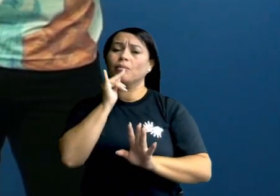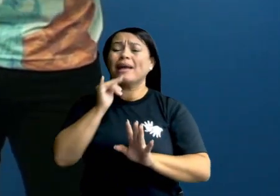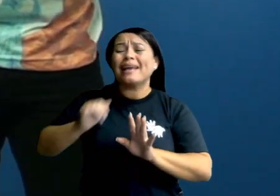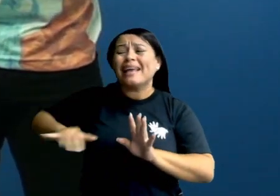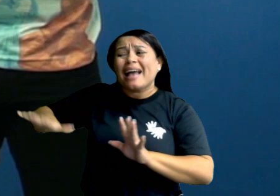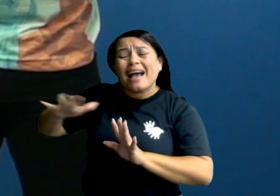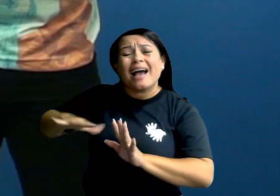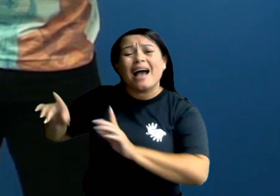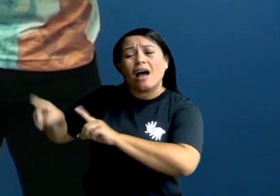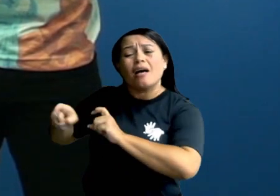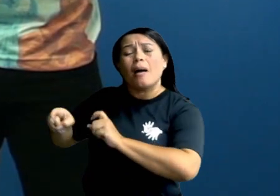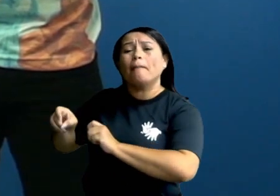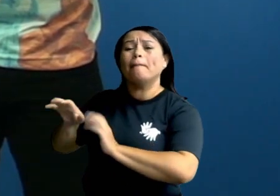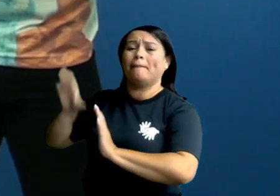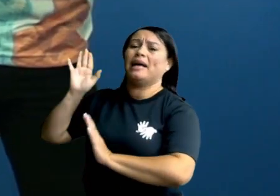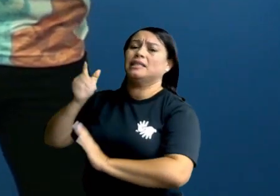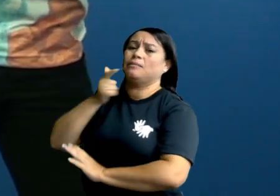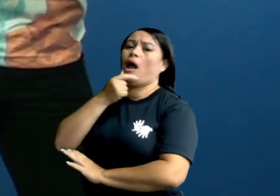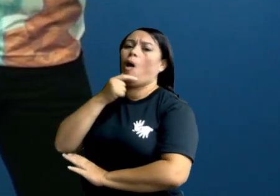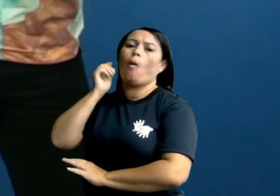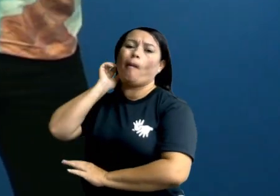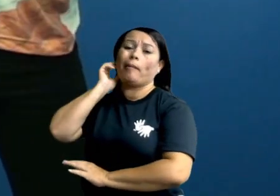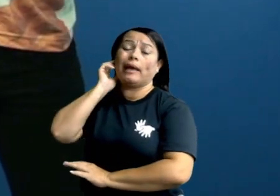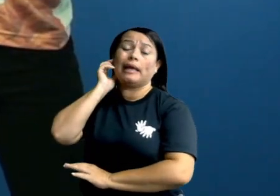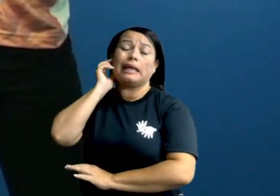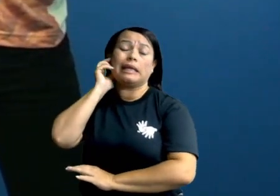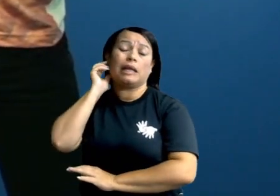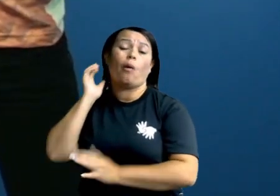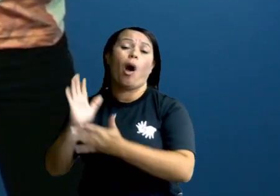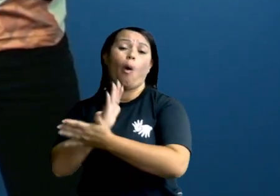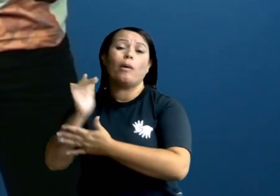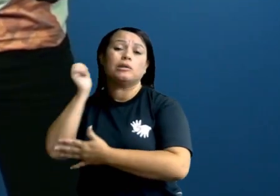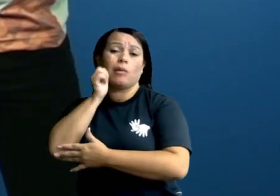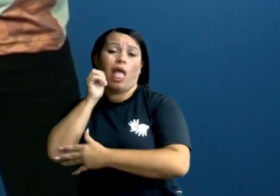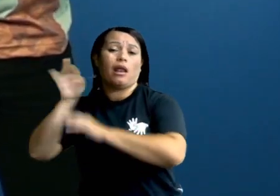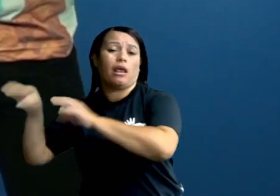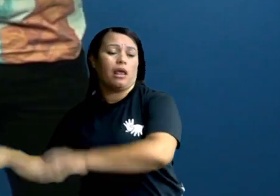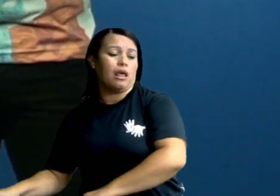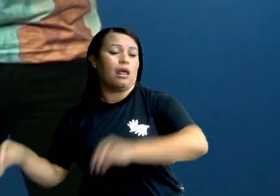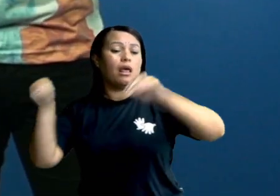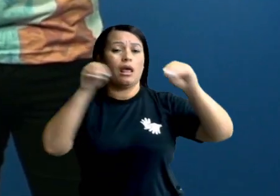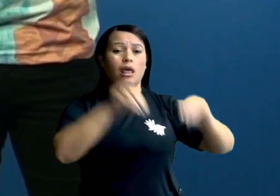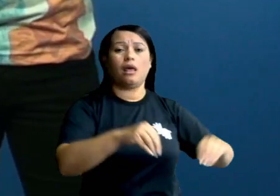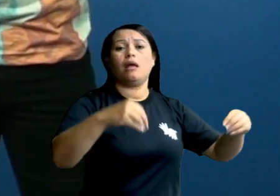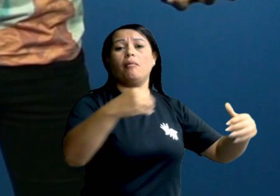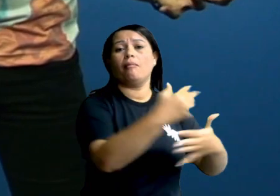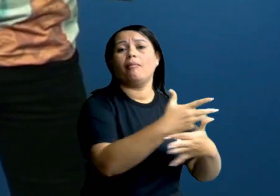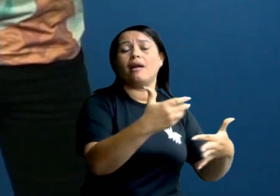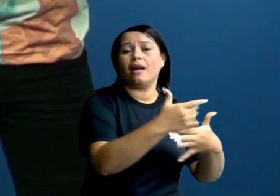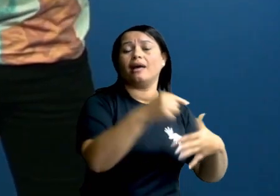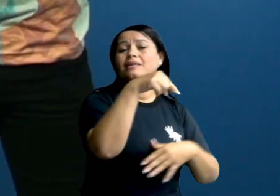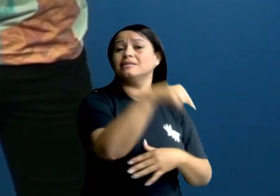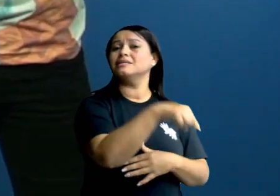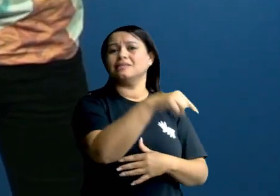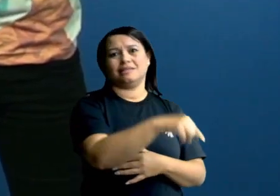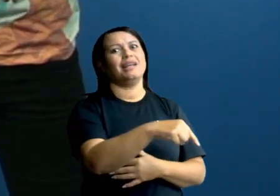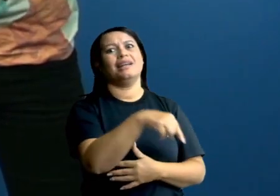tão atraentes para a grande parte das mulheres. Então, muitas delas migram para as áreas urbanas e assim você tem esse